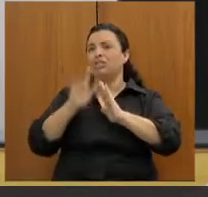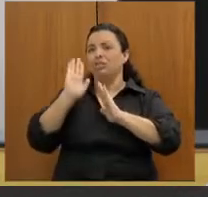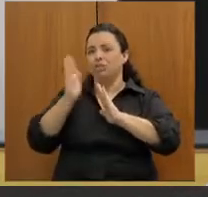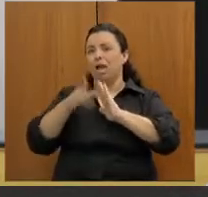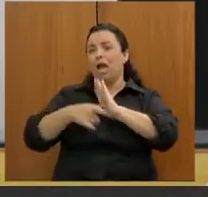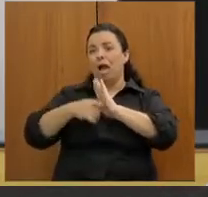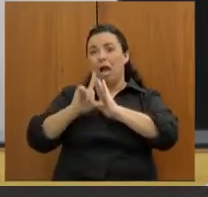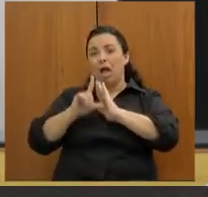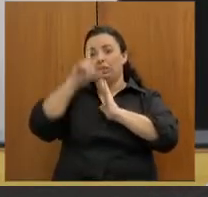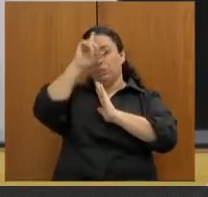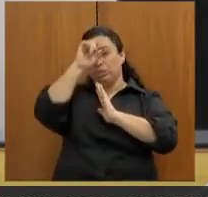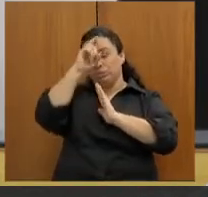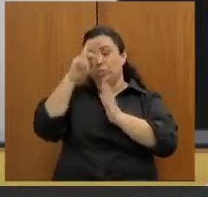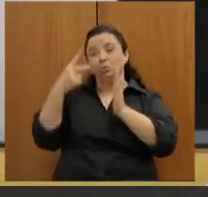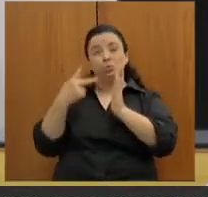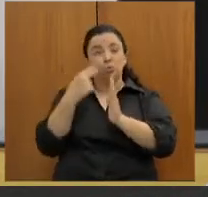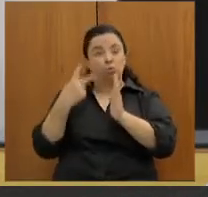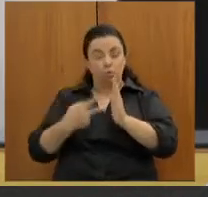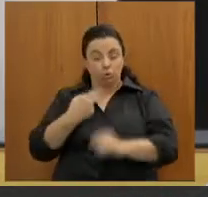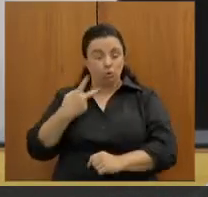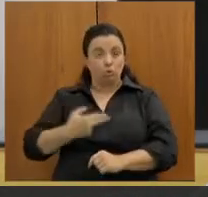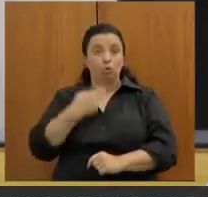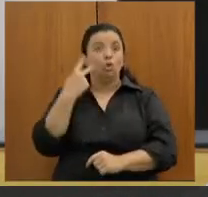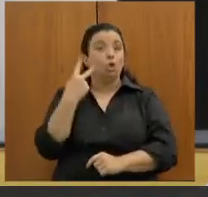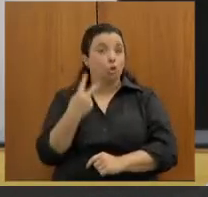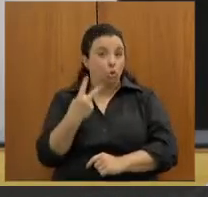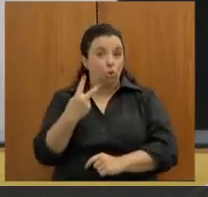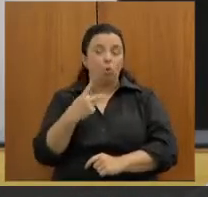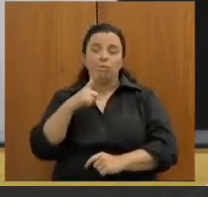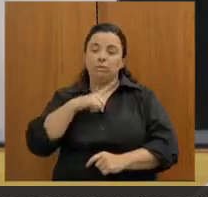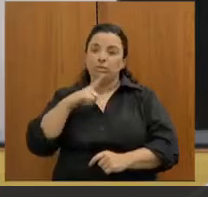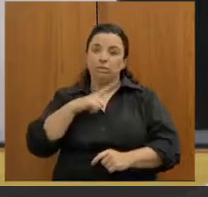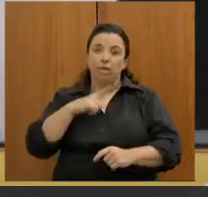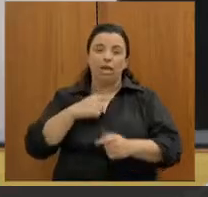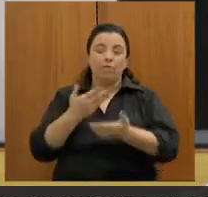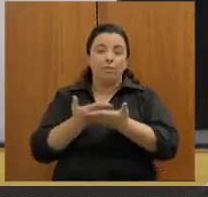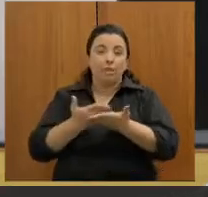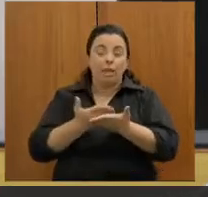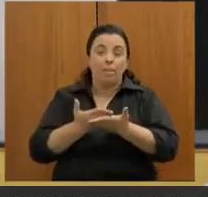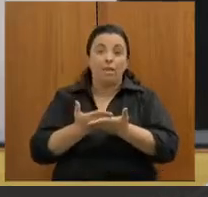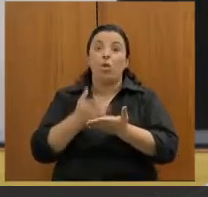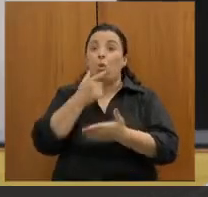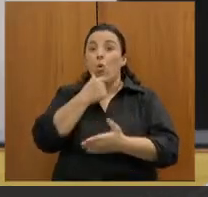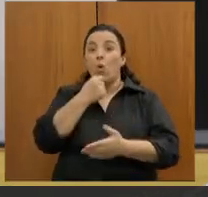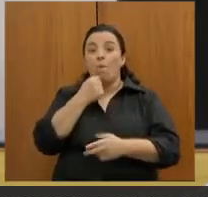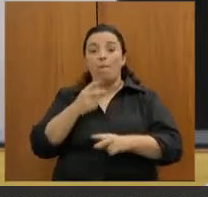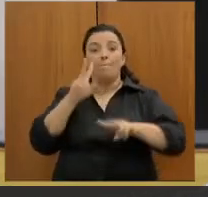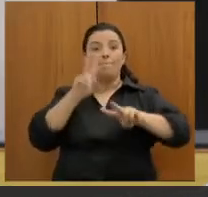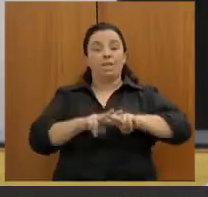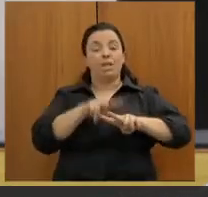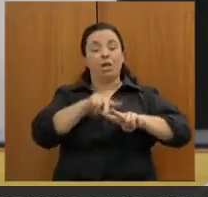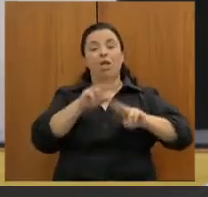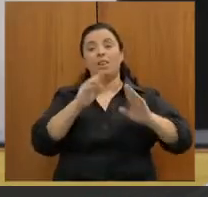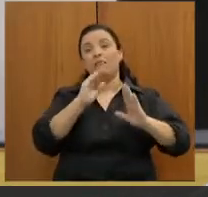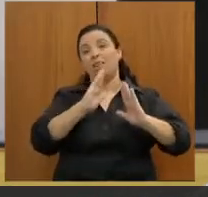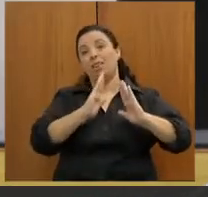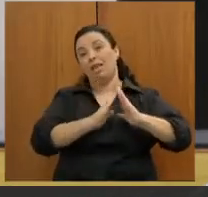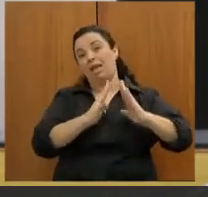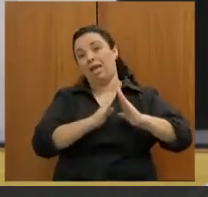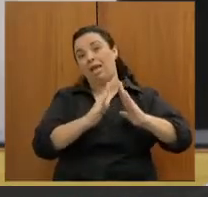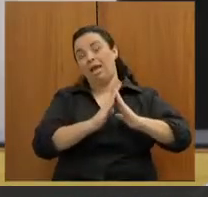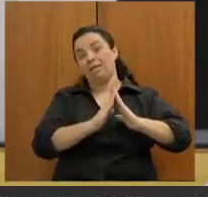internações e tratamentos ele a Manteve em cárcere privado durante 15 dias e tentou